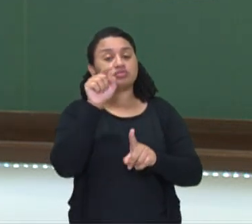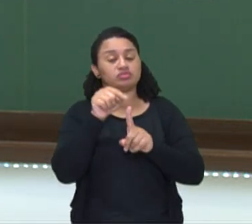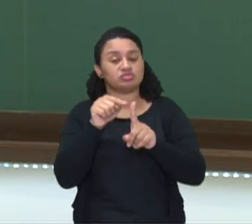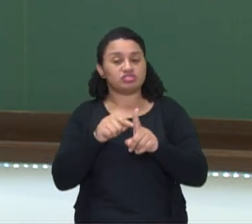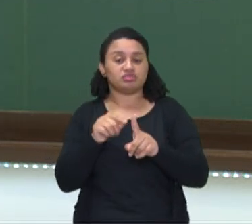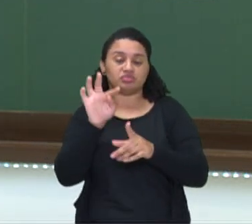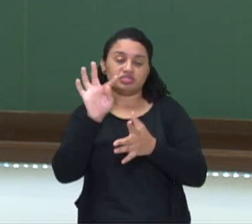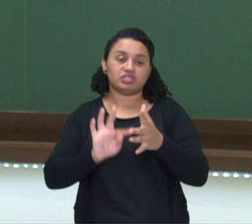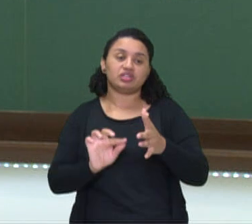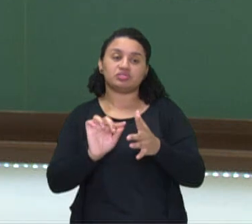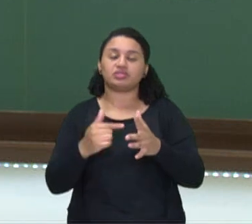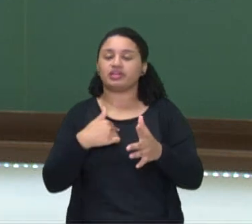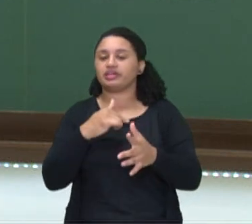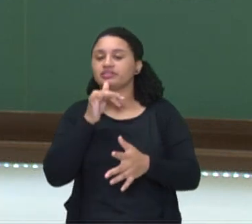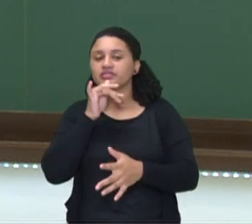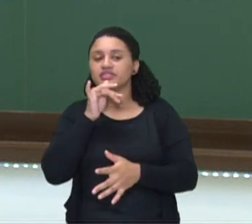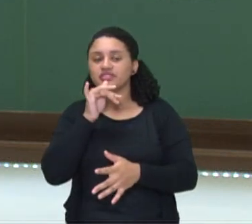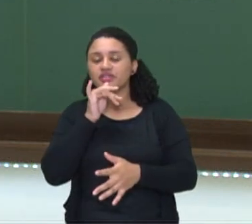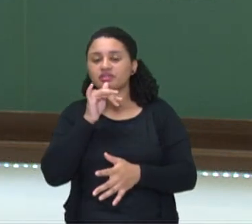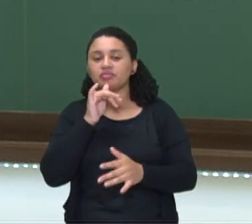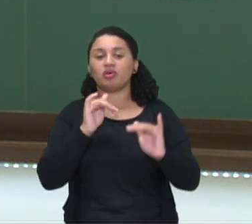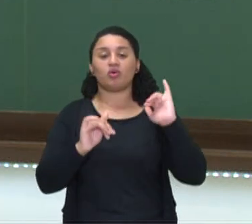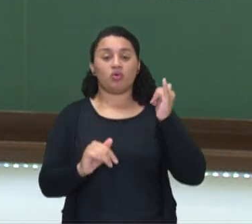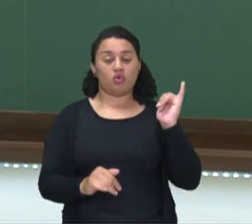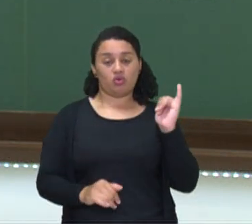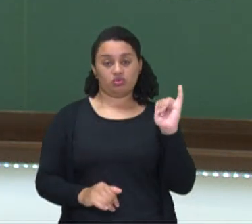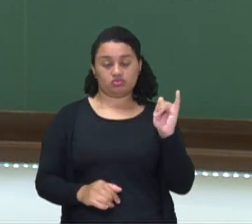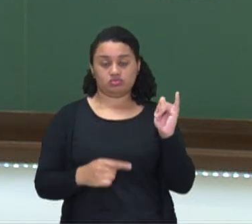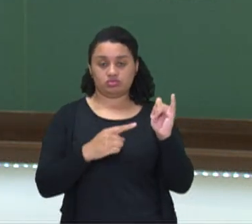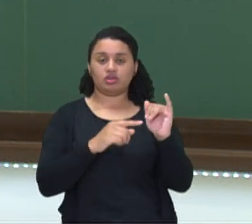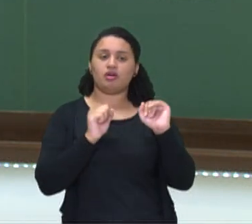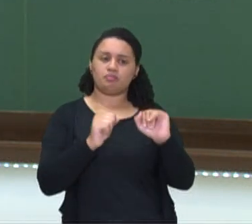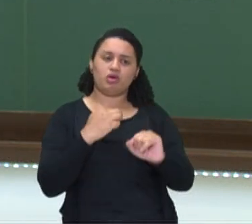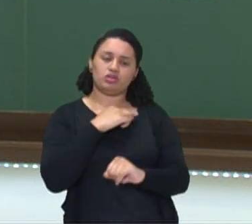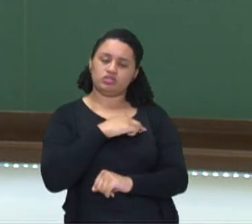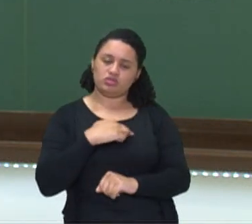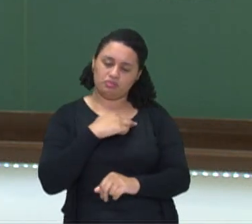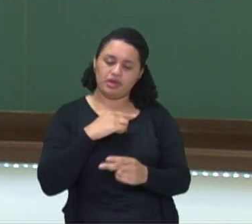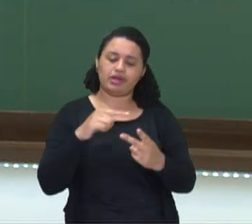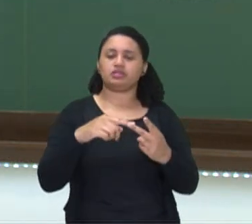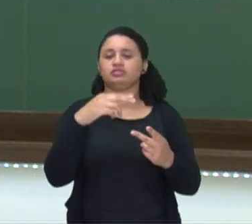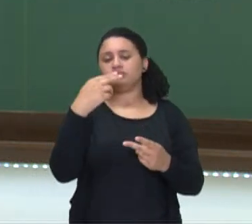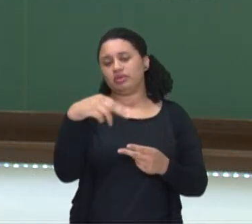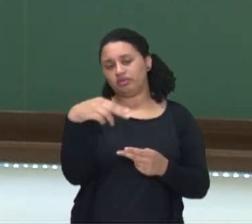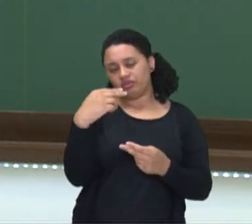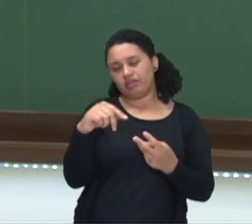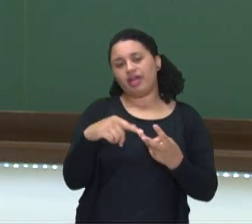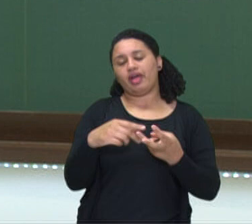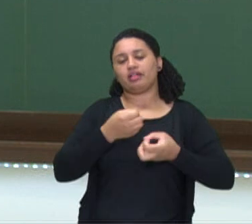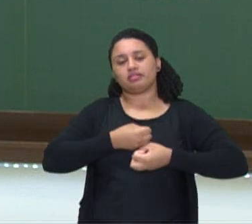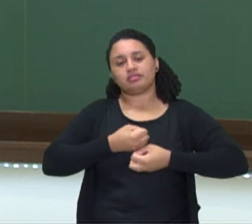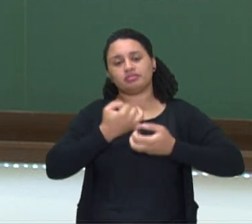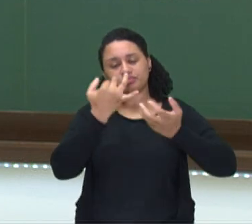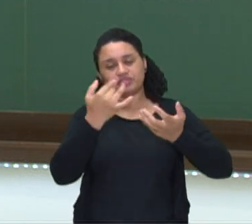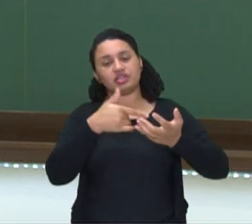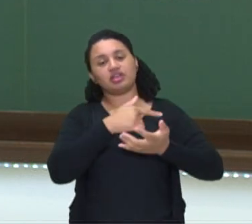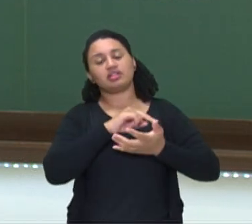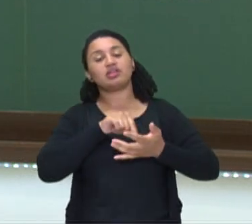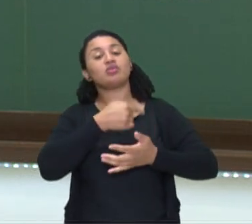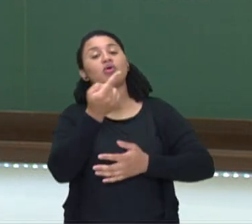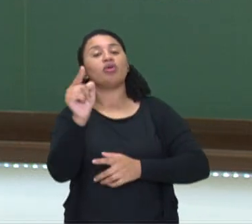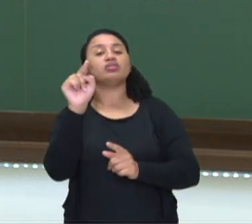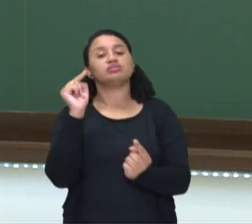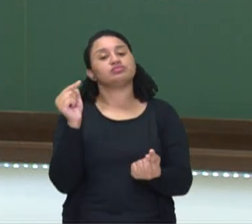por exemplo, um texto não literário que temos aqui, o conto, poderia ser um romance, uma novela, uma poesia, que tem outra